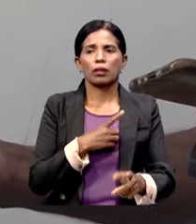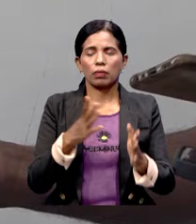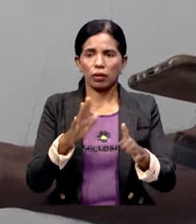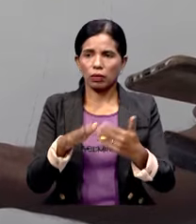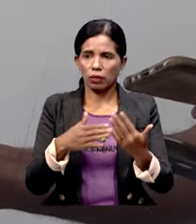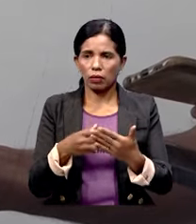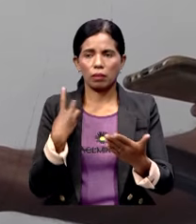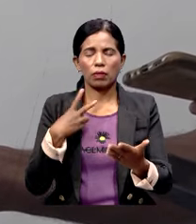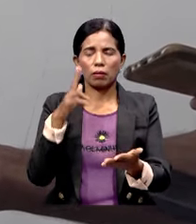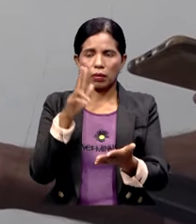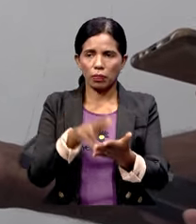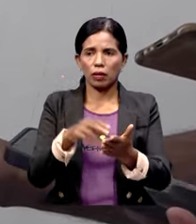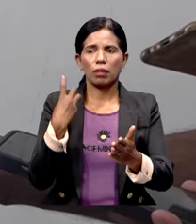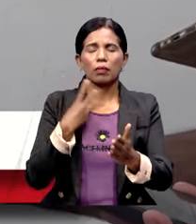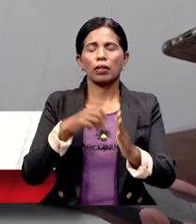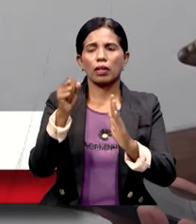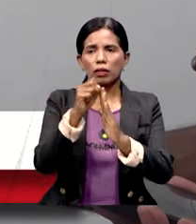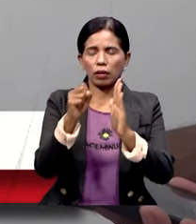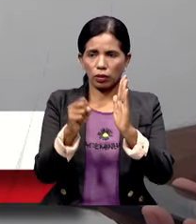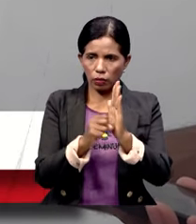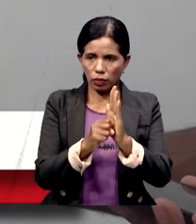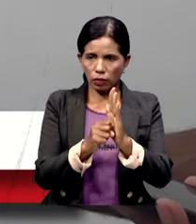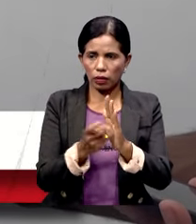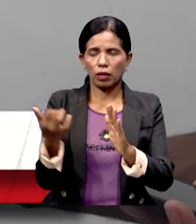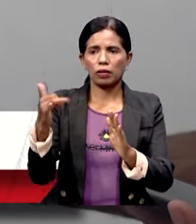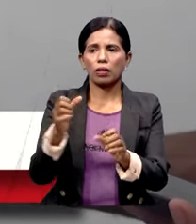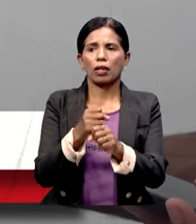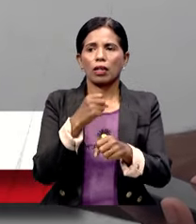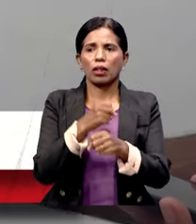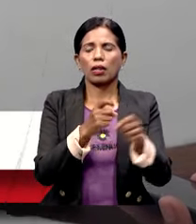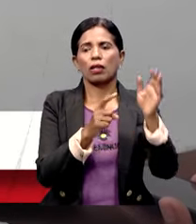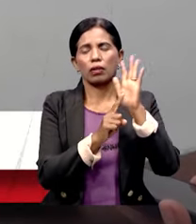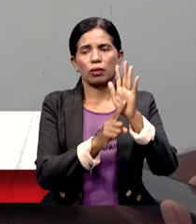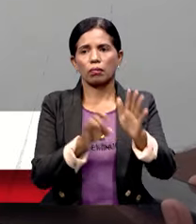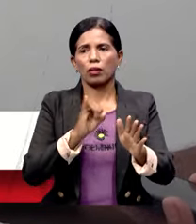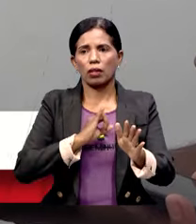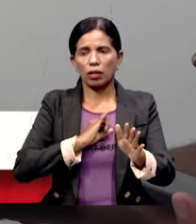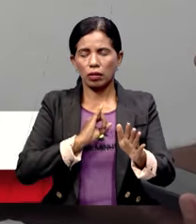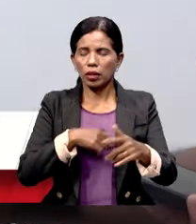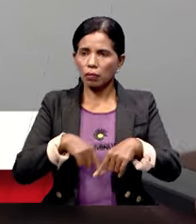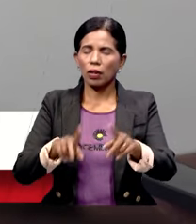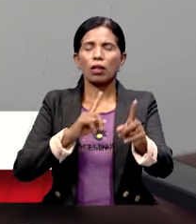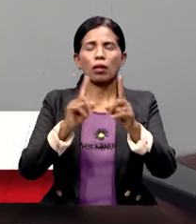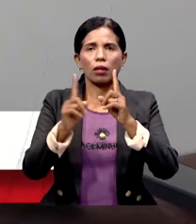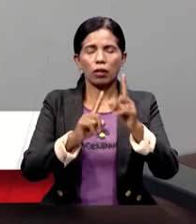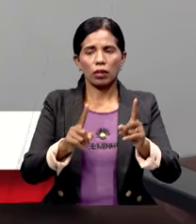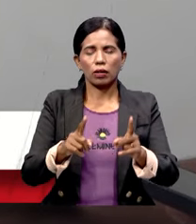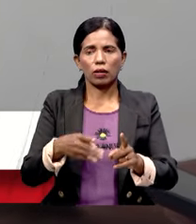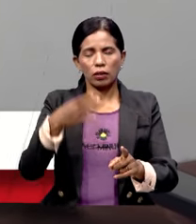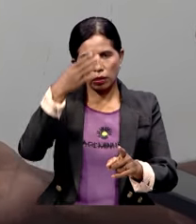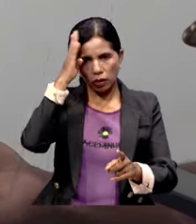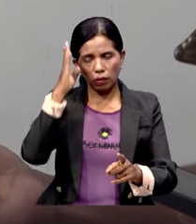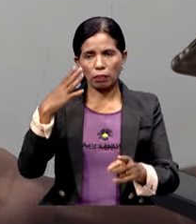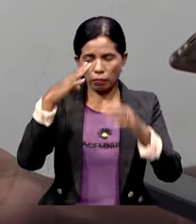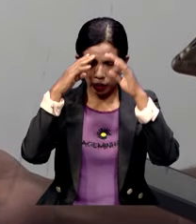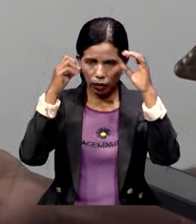aprova a minha estatuto. Ida be sira halo petisa un baha toh na baha uhin se ba kolia o senior presidente da